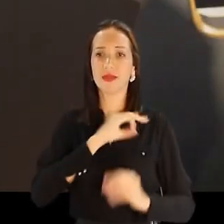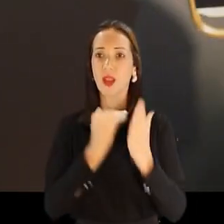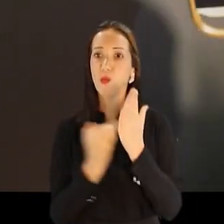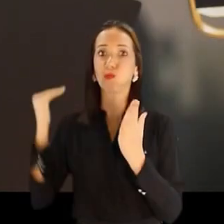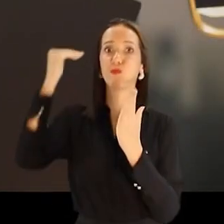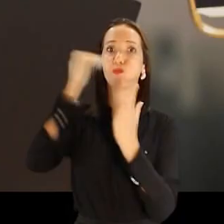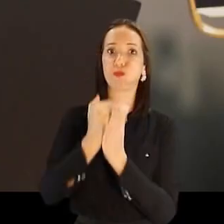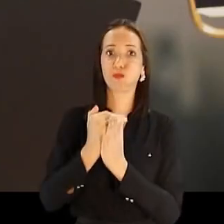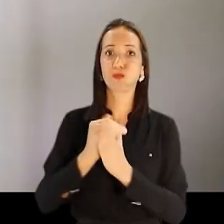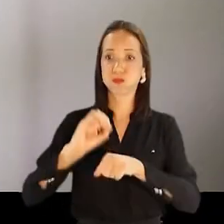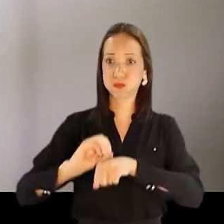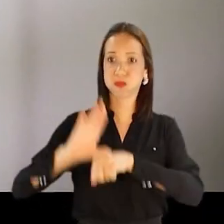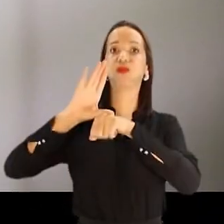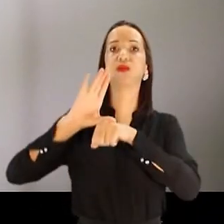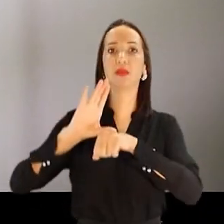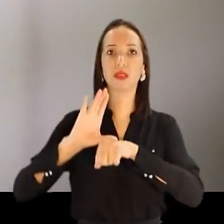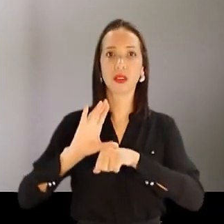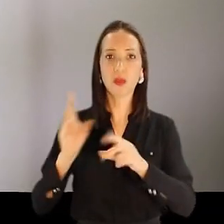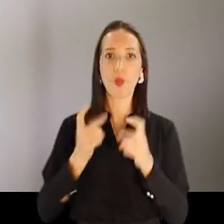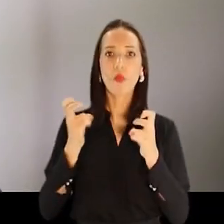de superfaturamento.